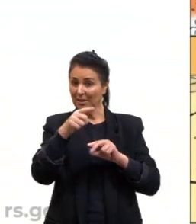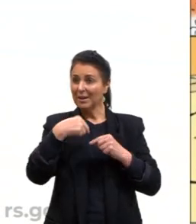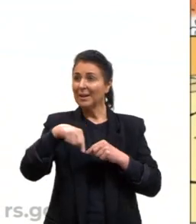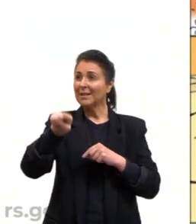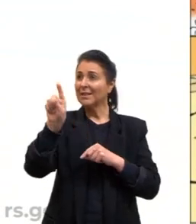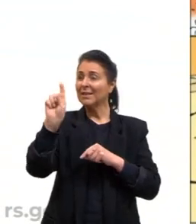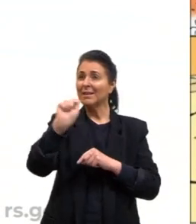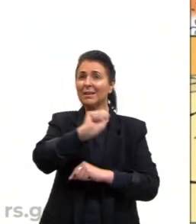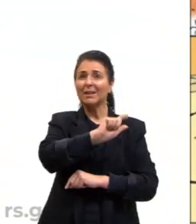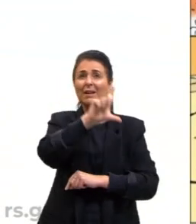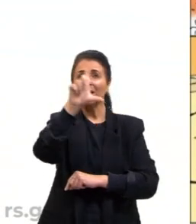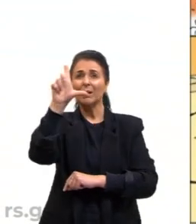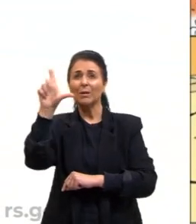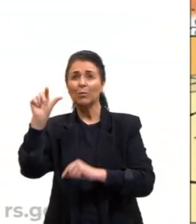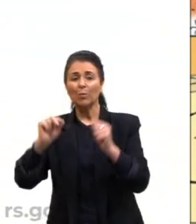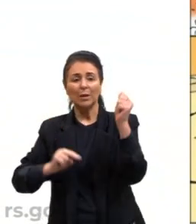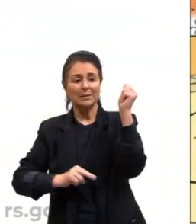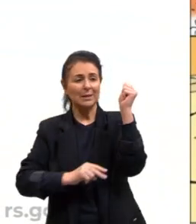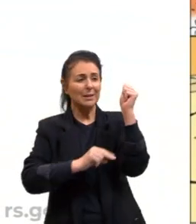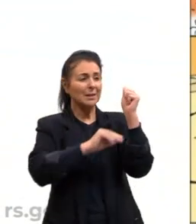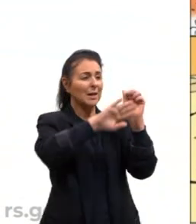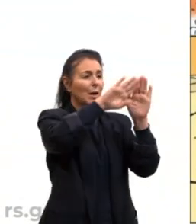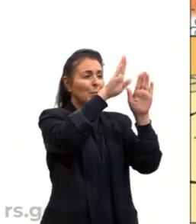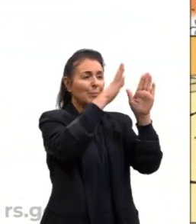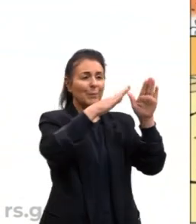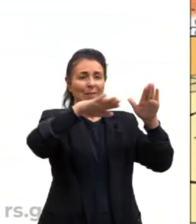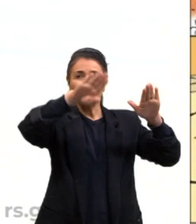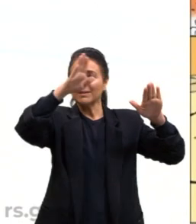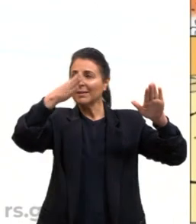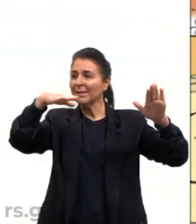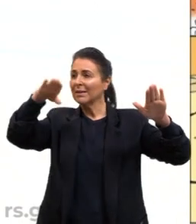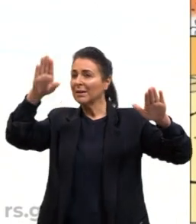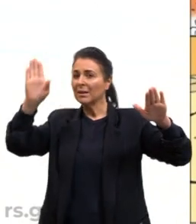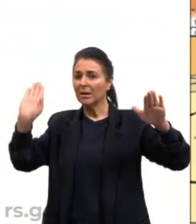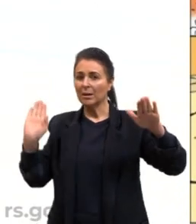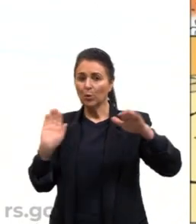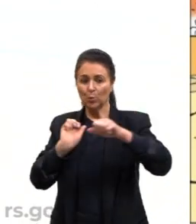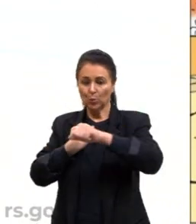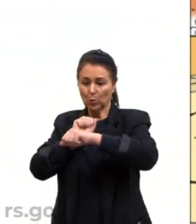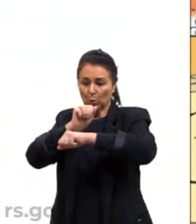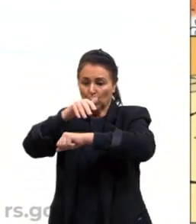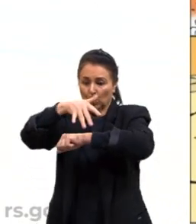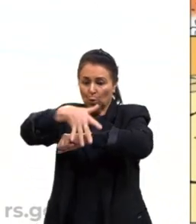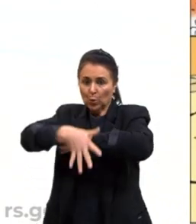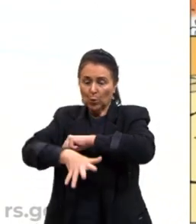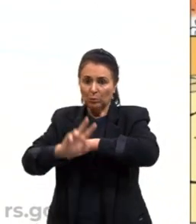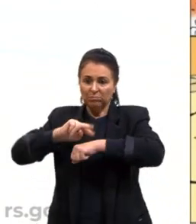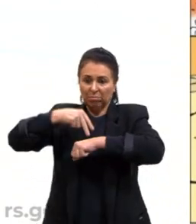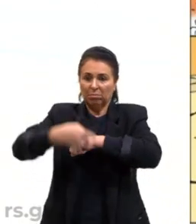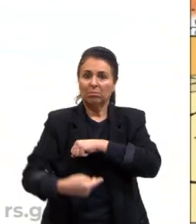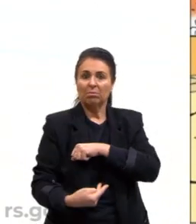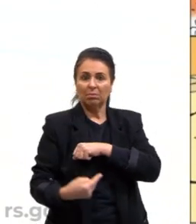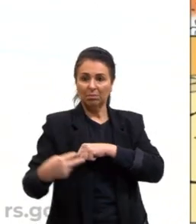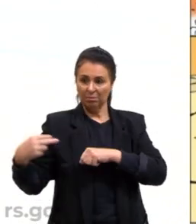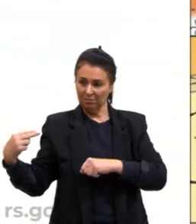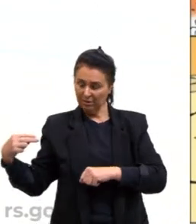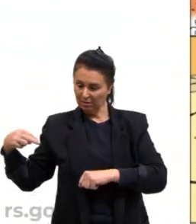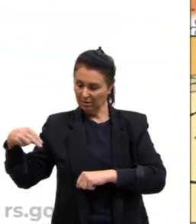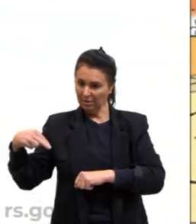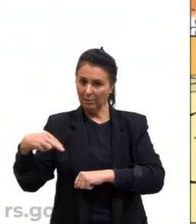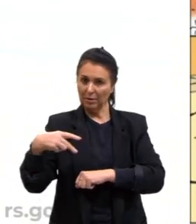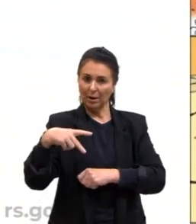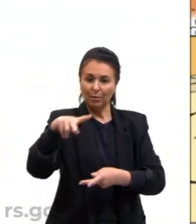escalaria o Everest me jogaria desde as Cataratas caminharia até o